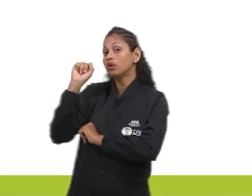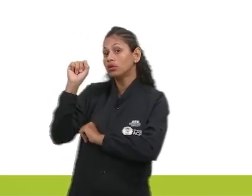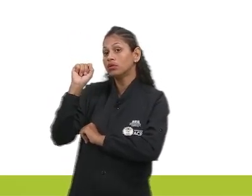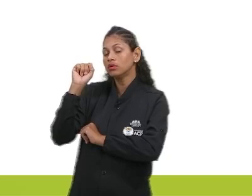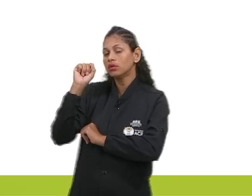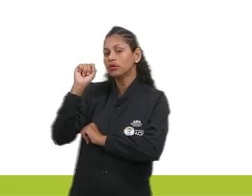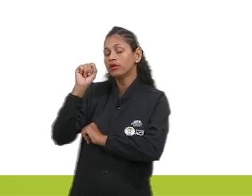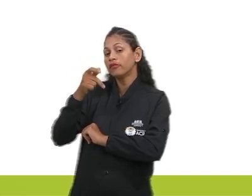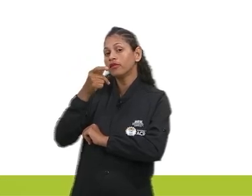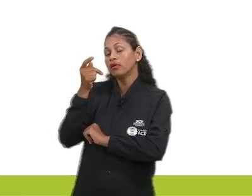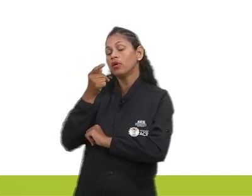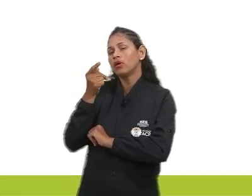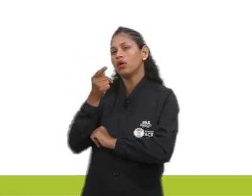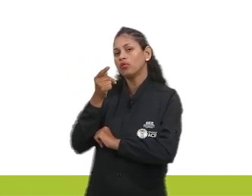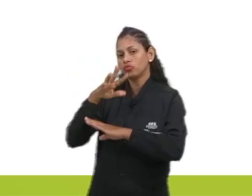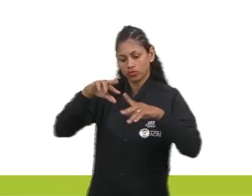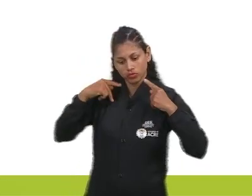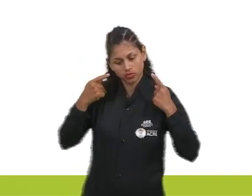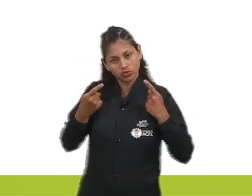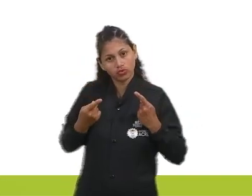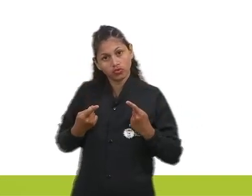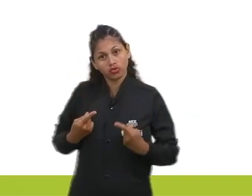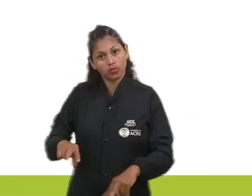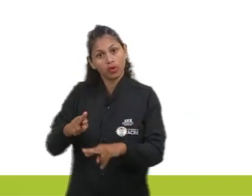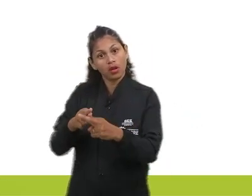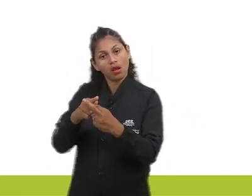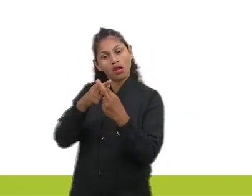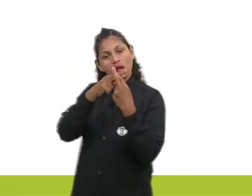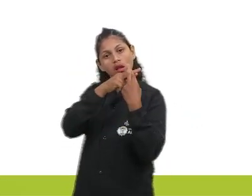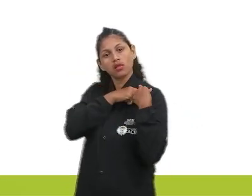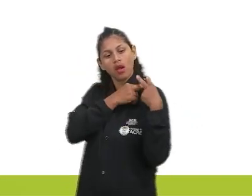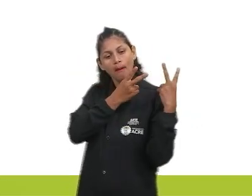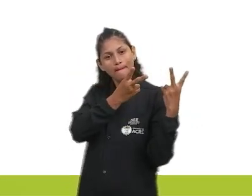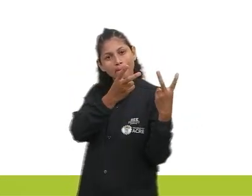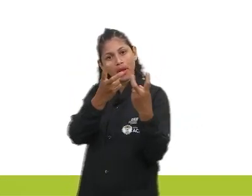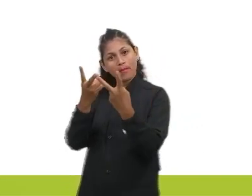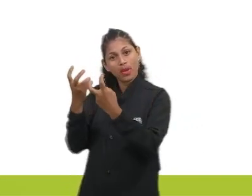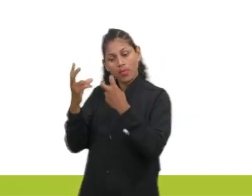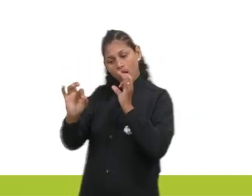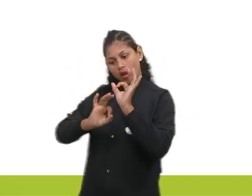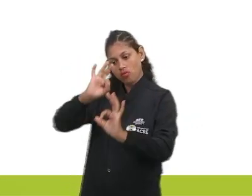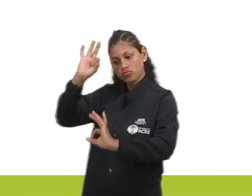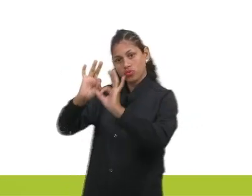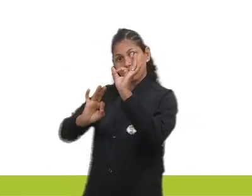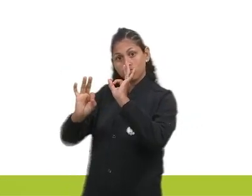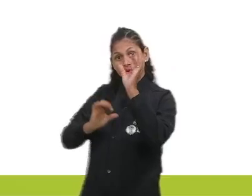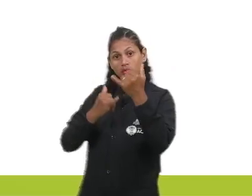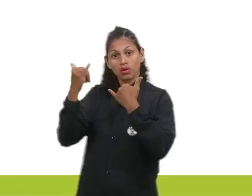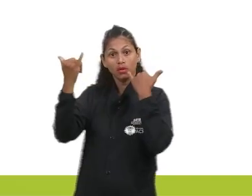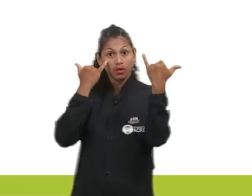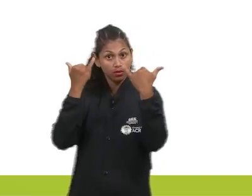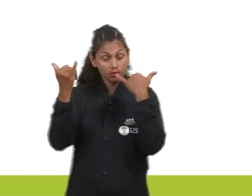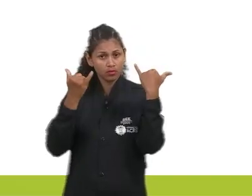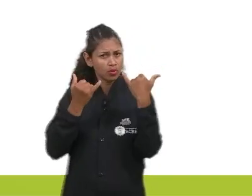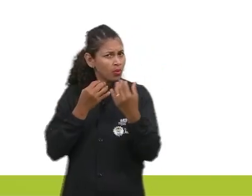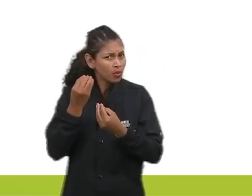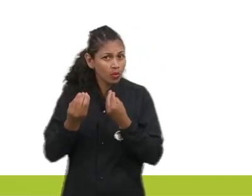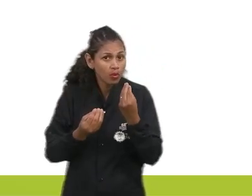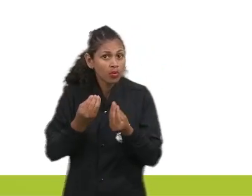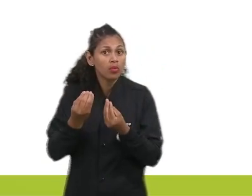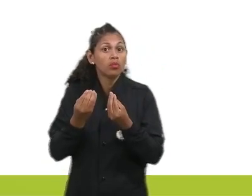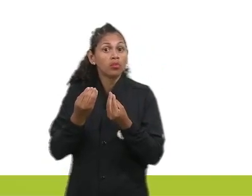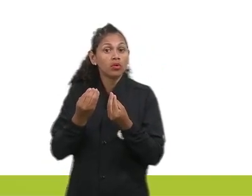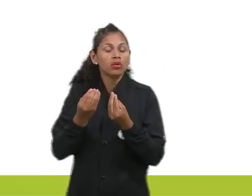eles dizem que o ser humano é responsável pela percepção e organização das informações, como pela